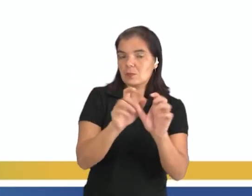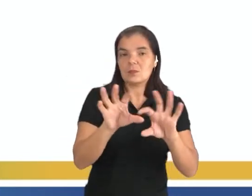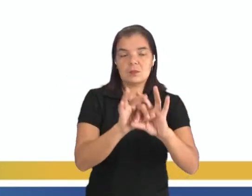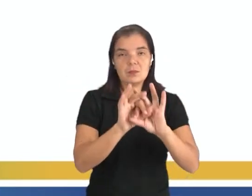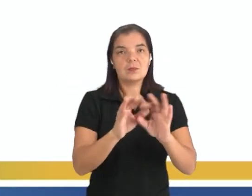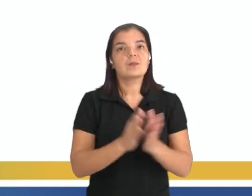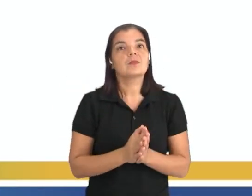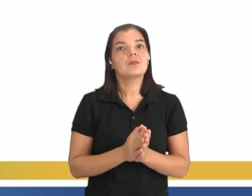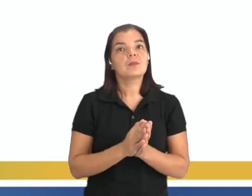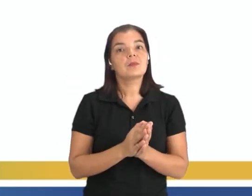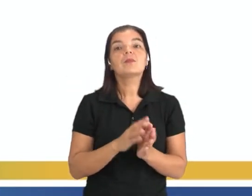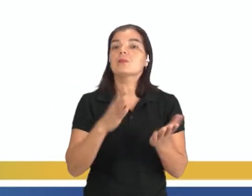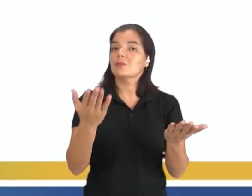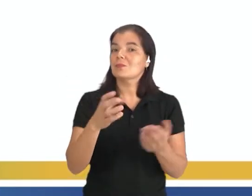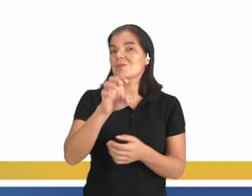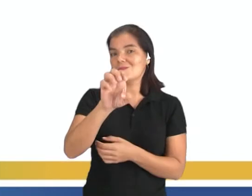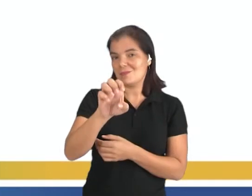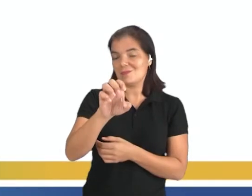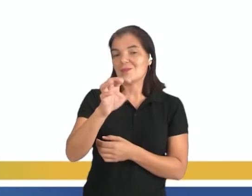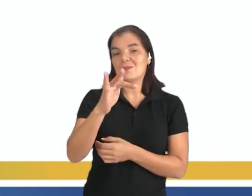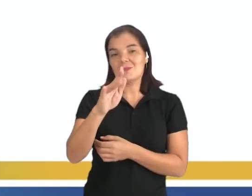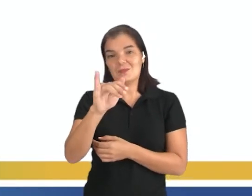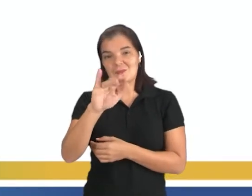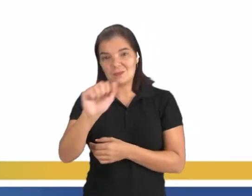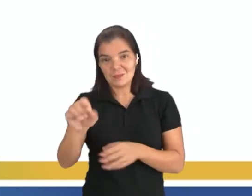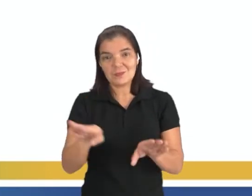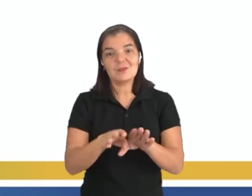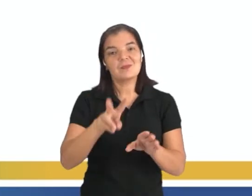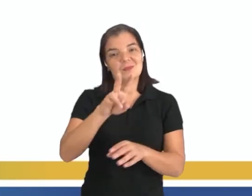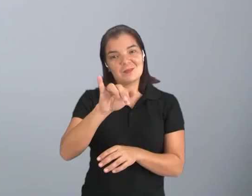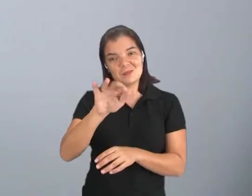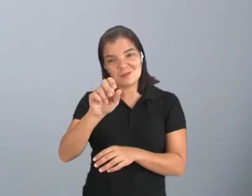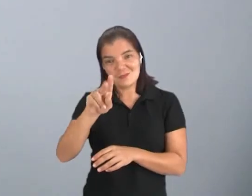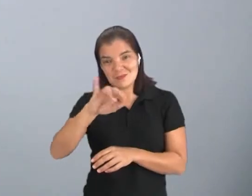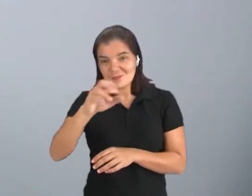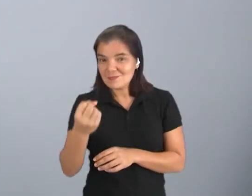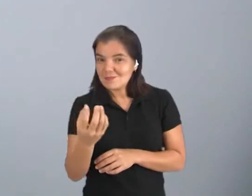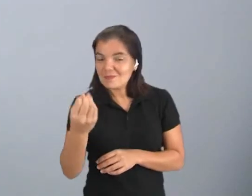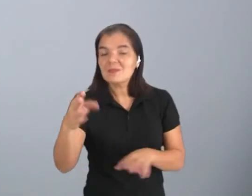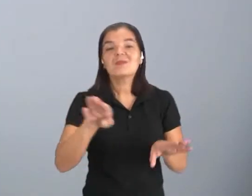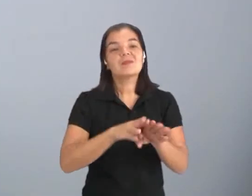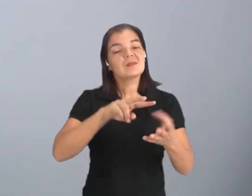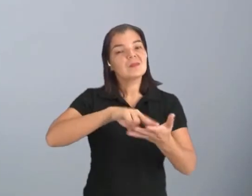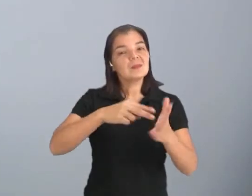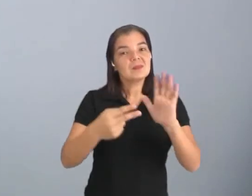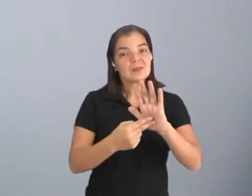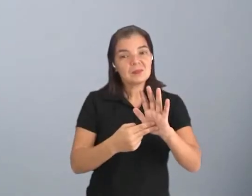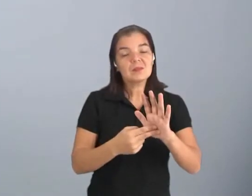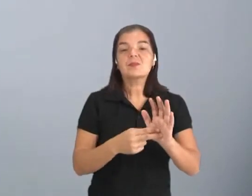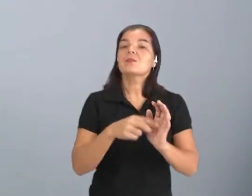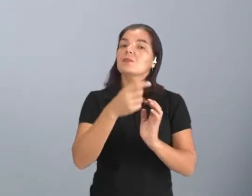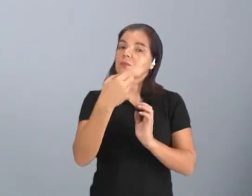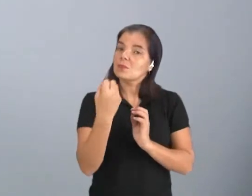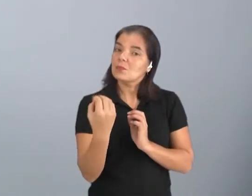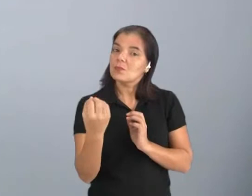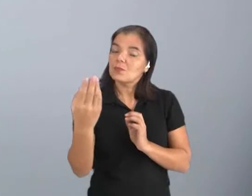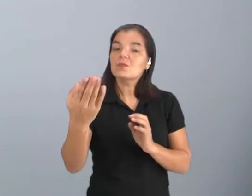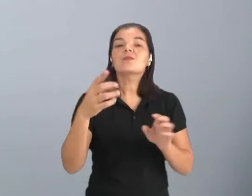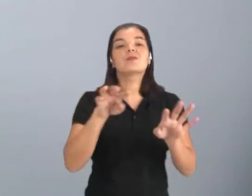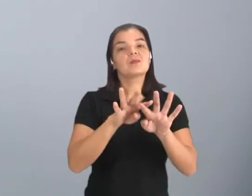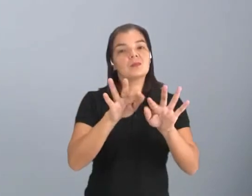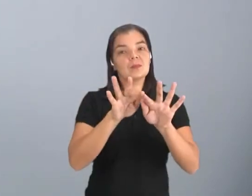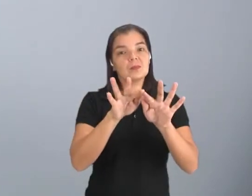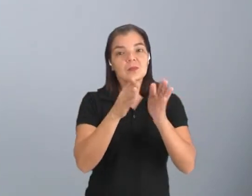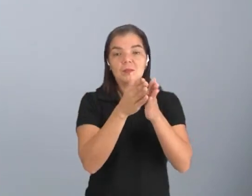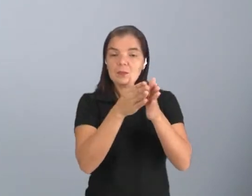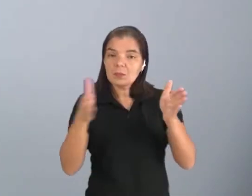fui viajar começa com um coesivo aditivo, não é? Então, essa parte e fui viajar é uma